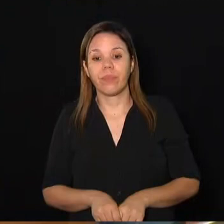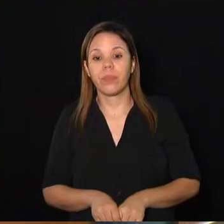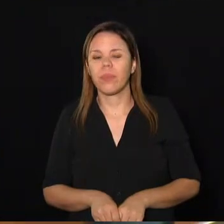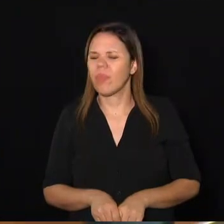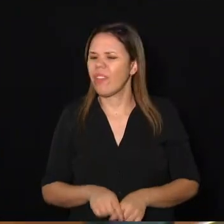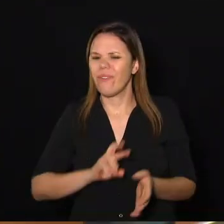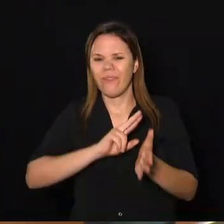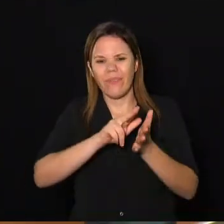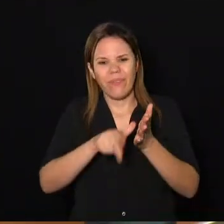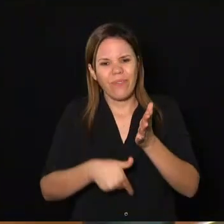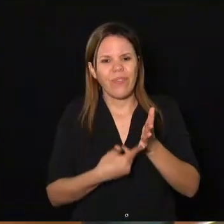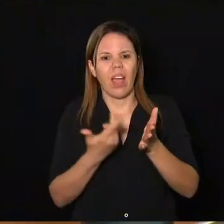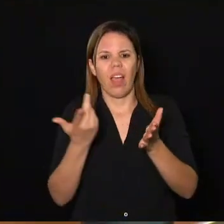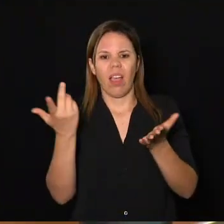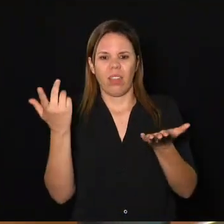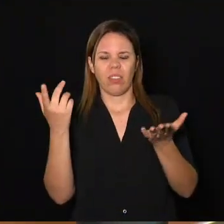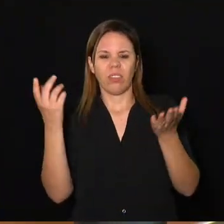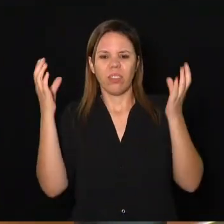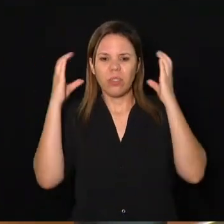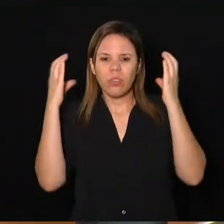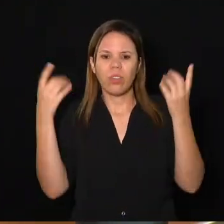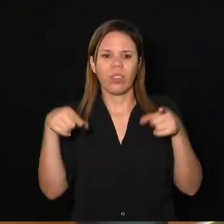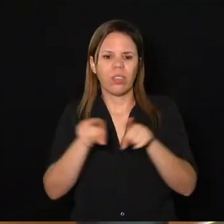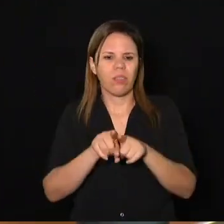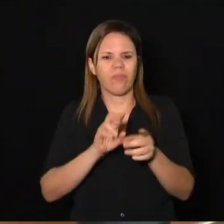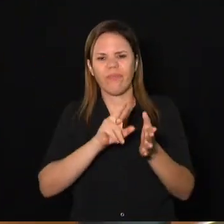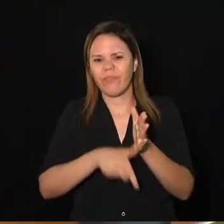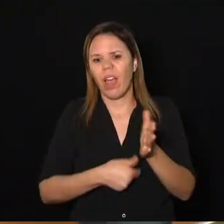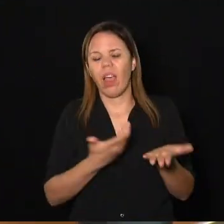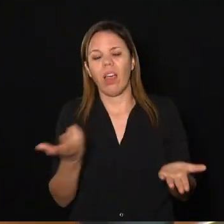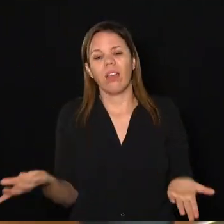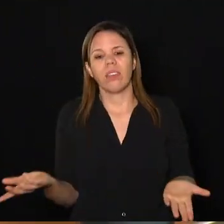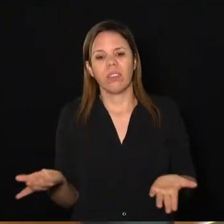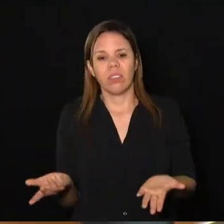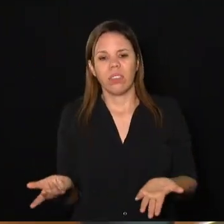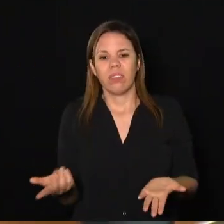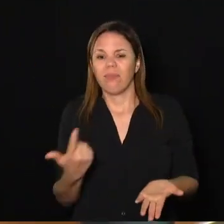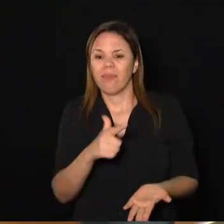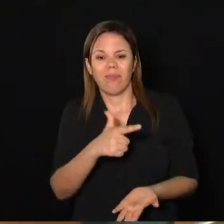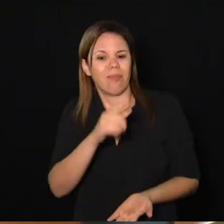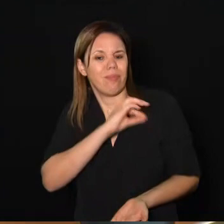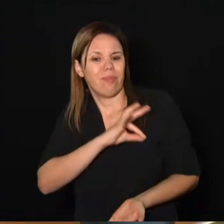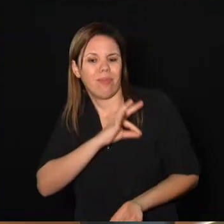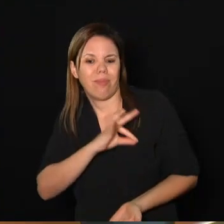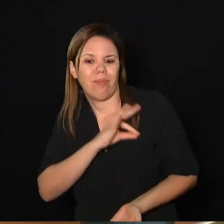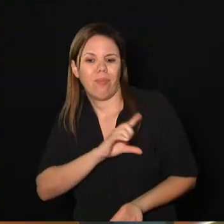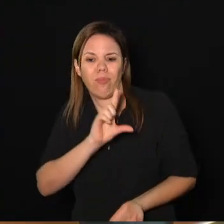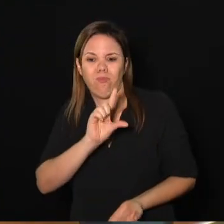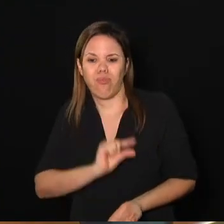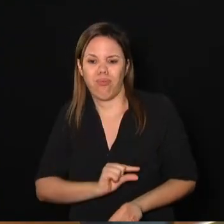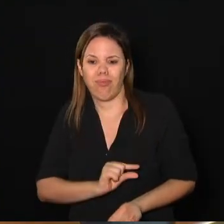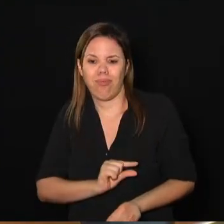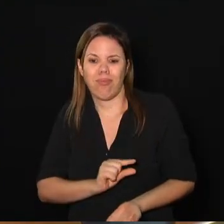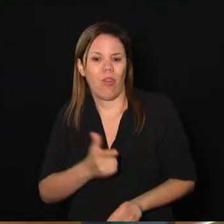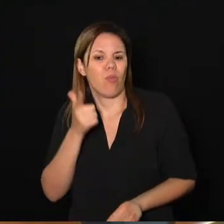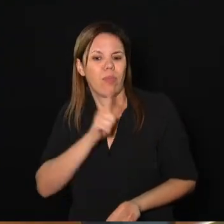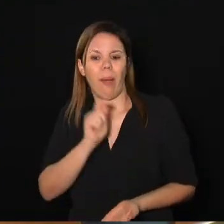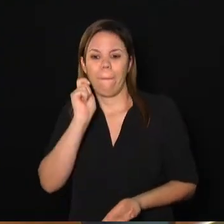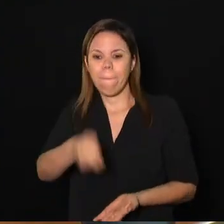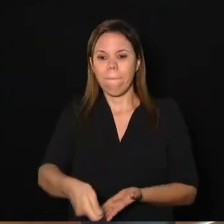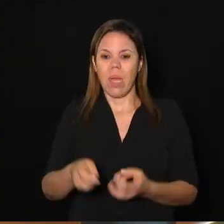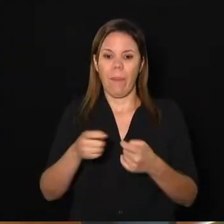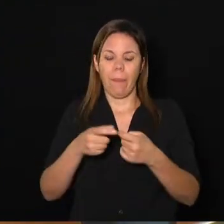otorrina qualquer tipo de ajuda que as pessoas receberem tem pessoas que não tem um salário o salário mínimo é muito baixo e não conseguem pagar o médico